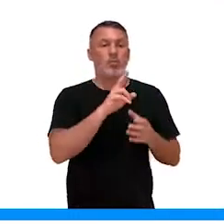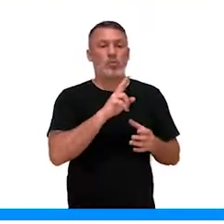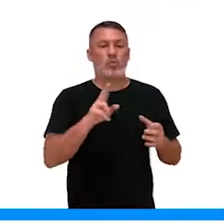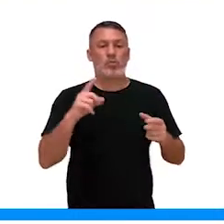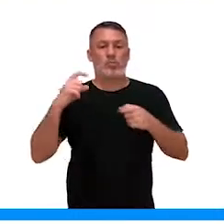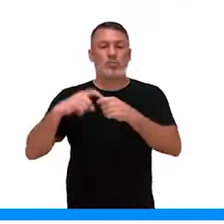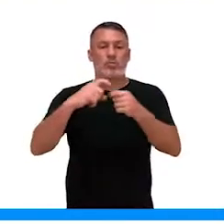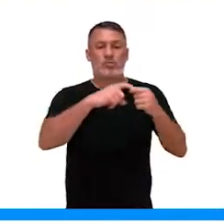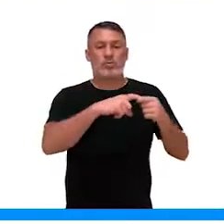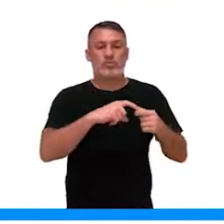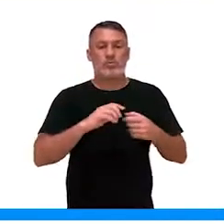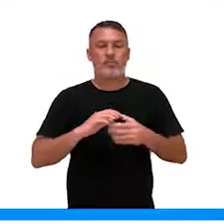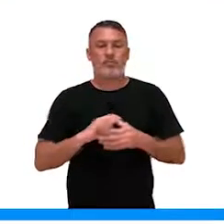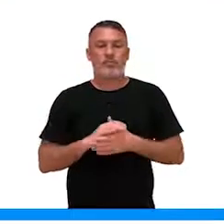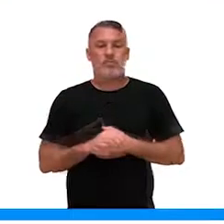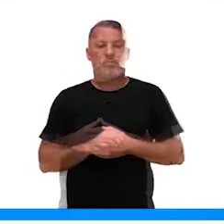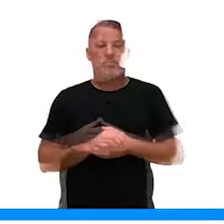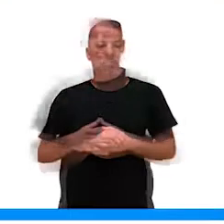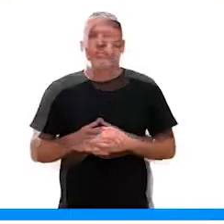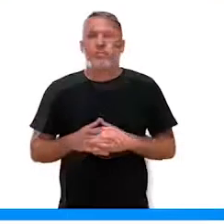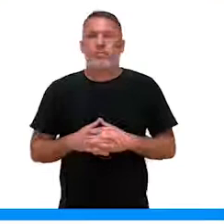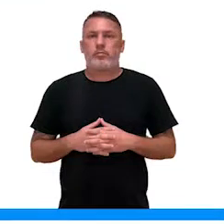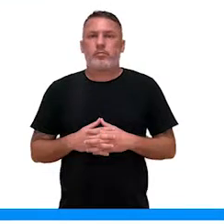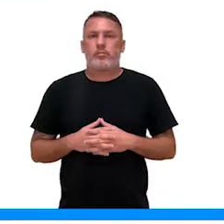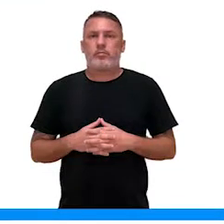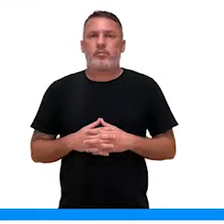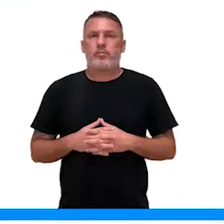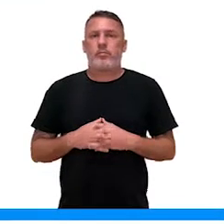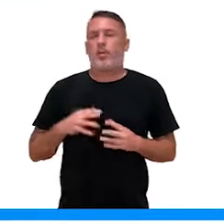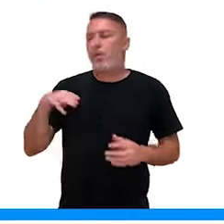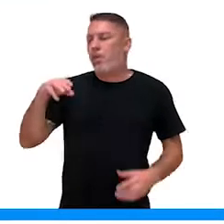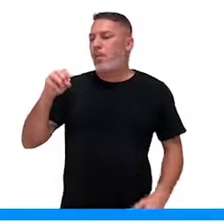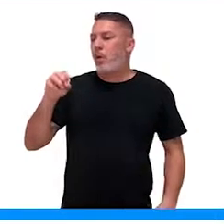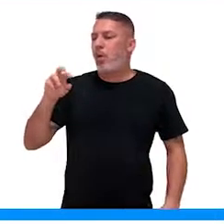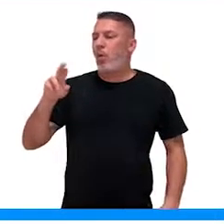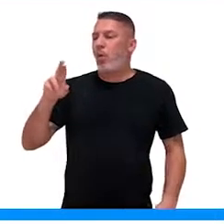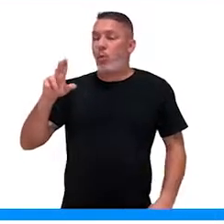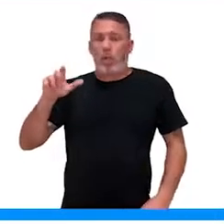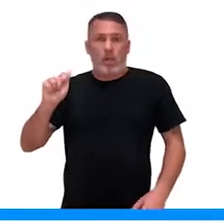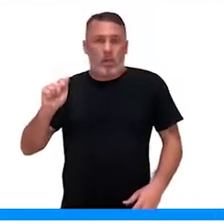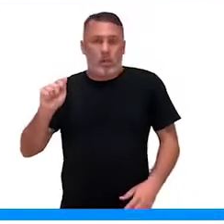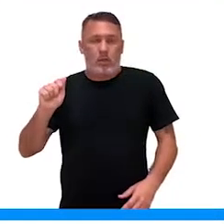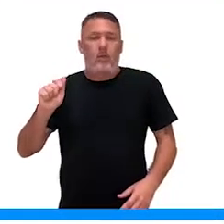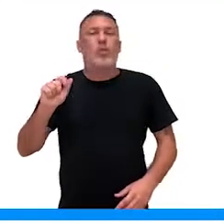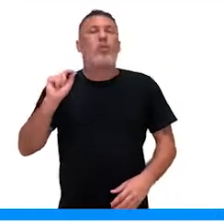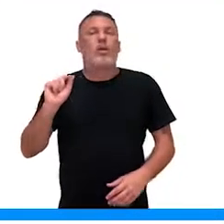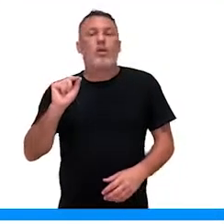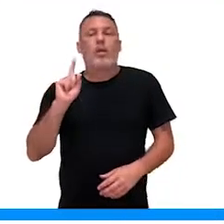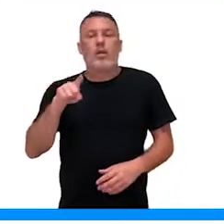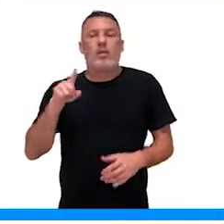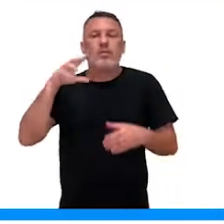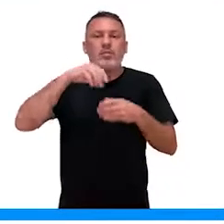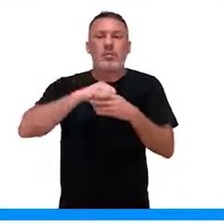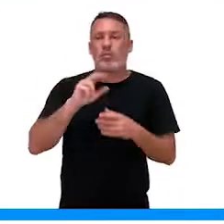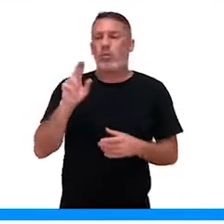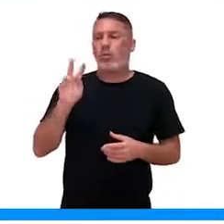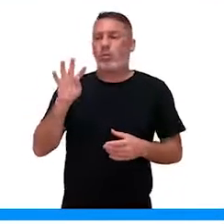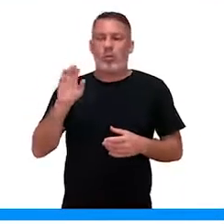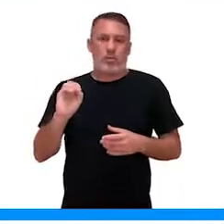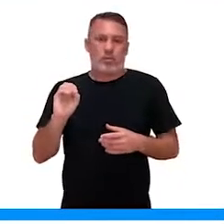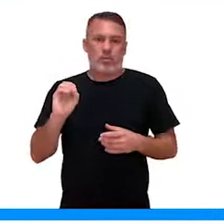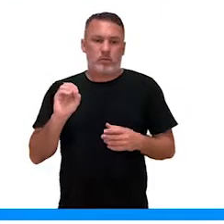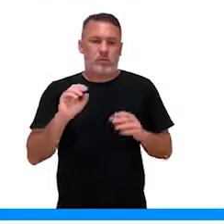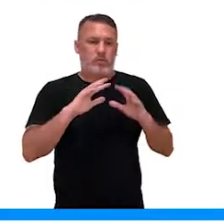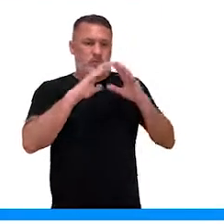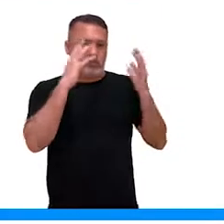Então, é o grupo de blastômeros agregados. Essa mórula, ela vai sendo levada lá para o útero. No útero, a gente